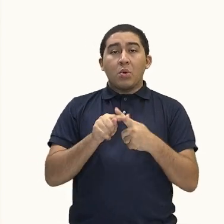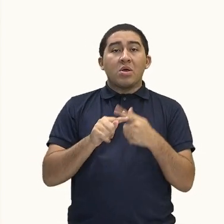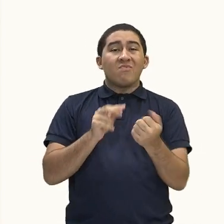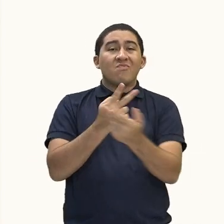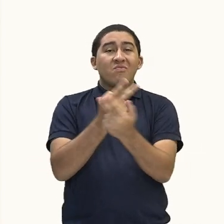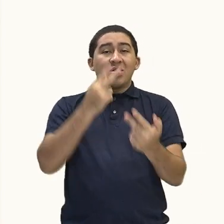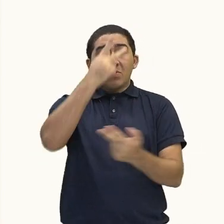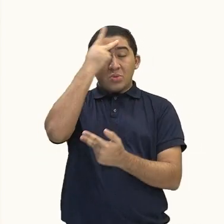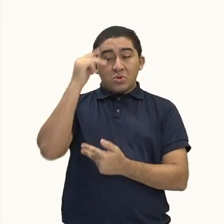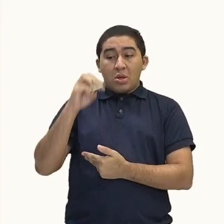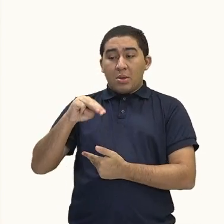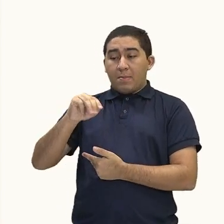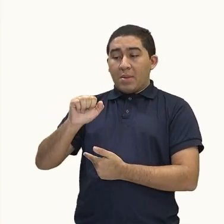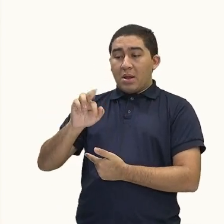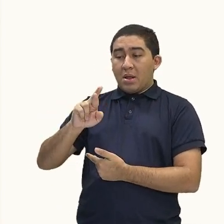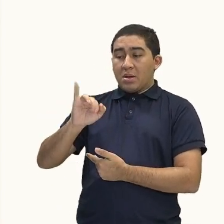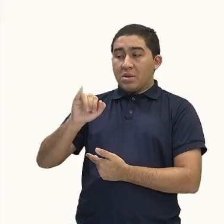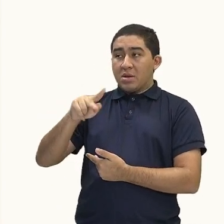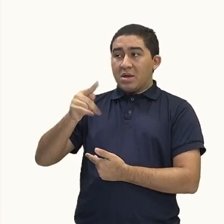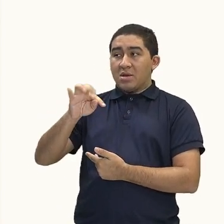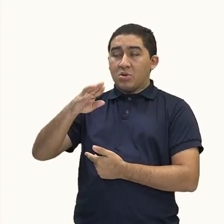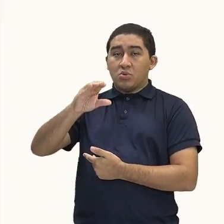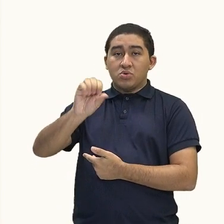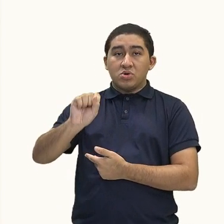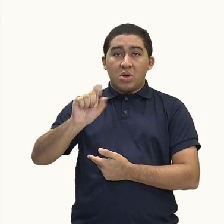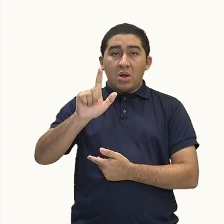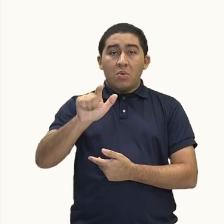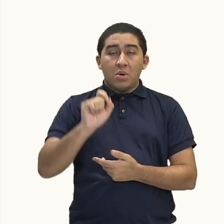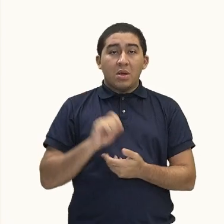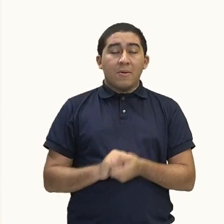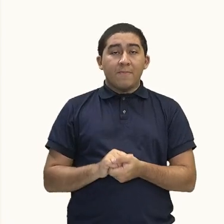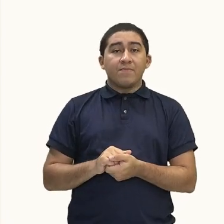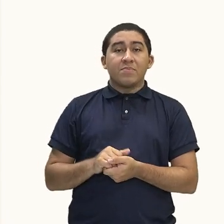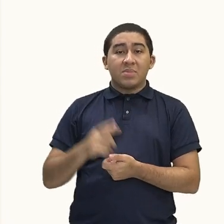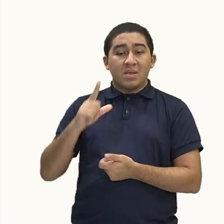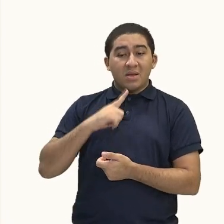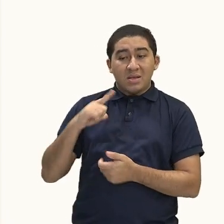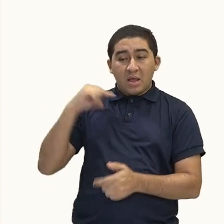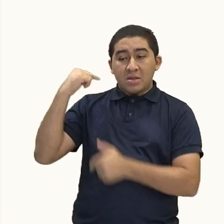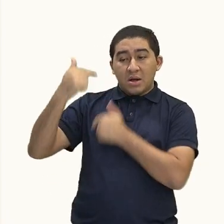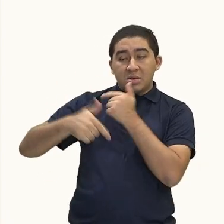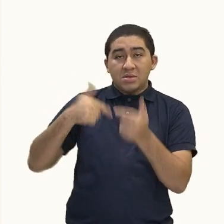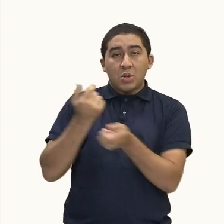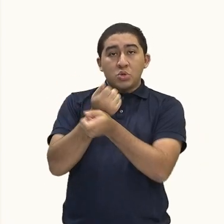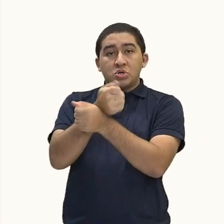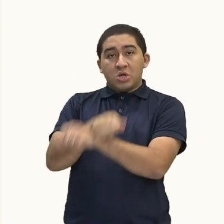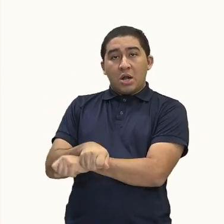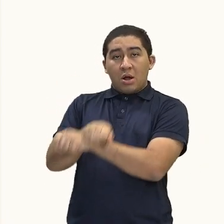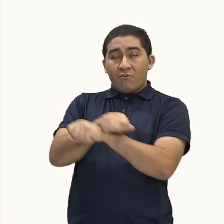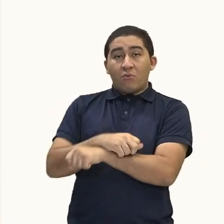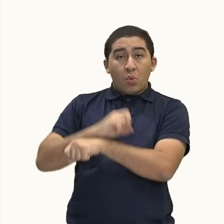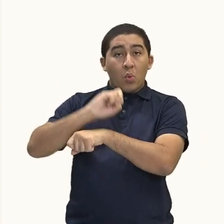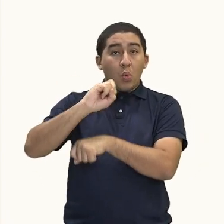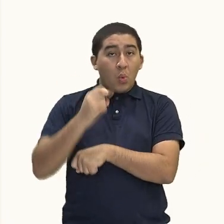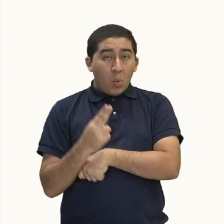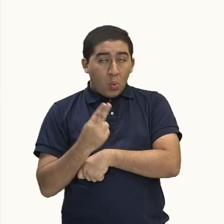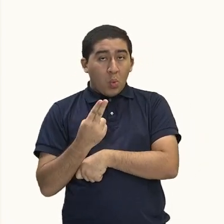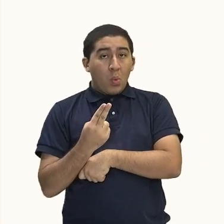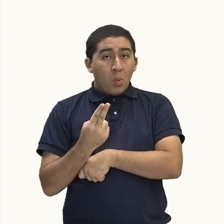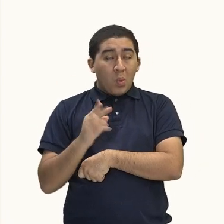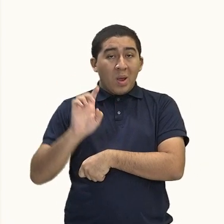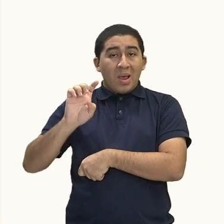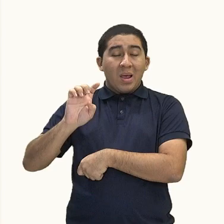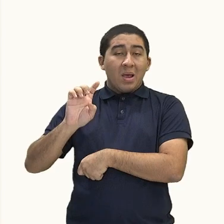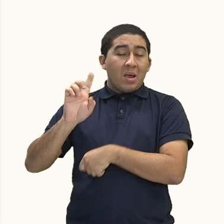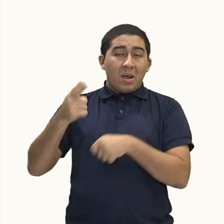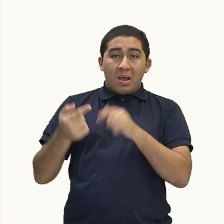eles eram descendentes de escravizados ou ex-escravizados, certo? Estamos no contexto um